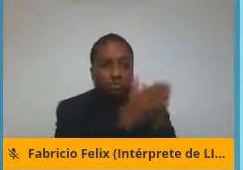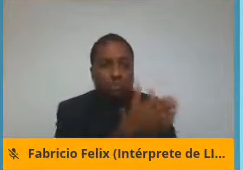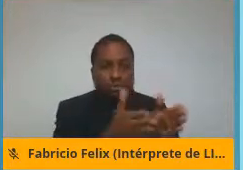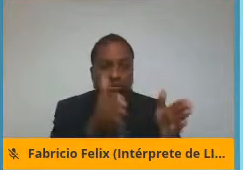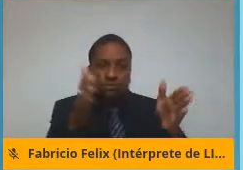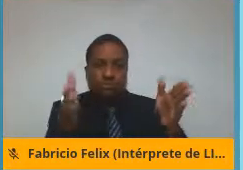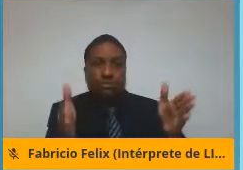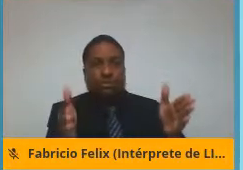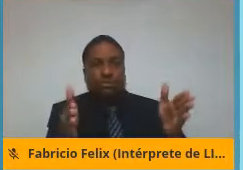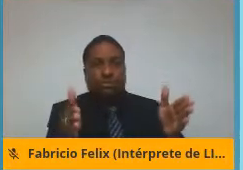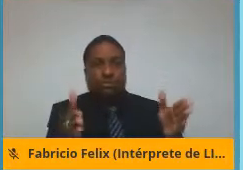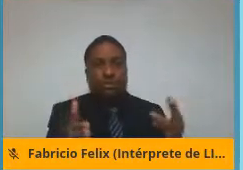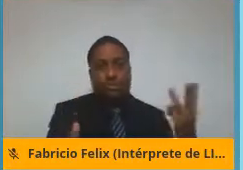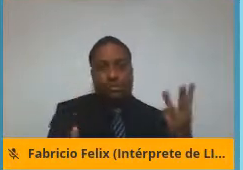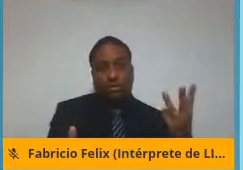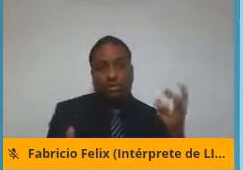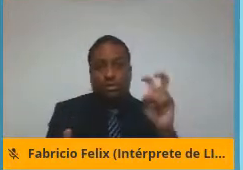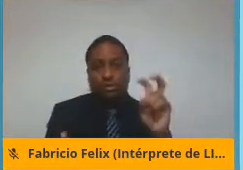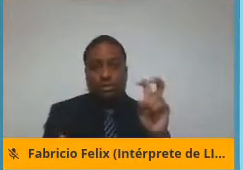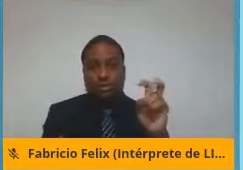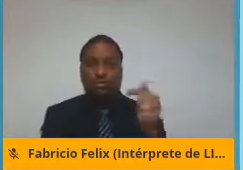do terceiro, quinto, sétimo.